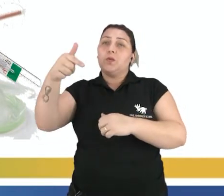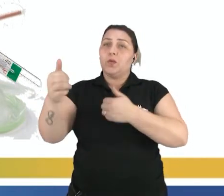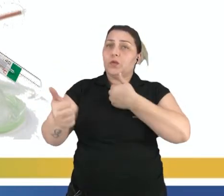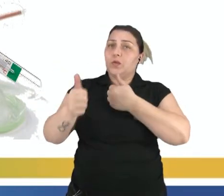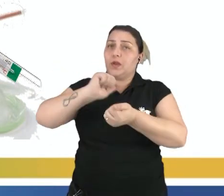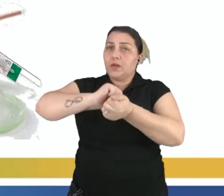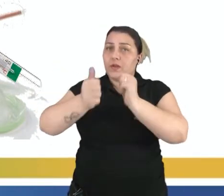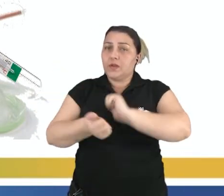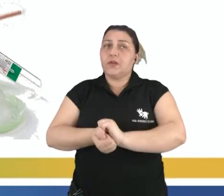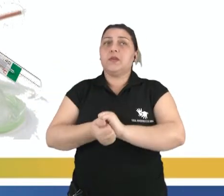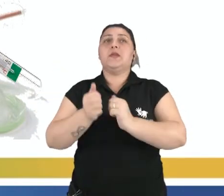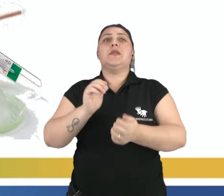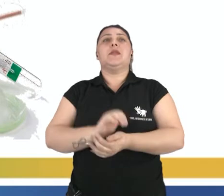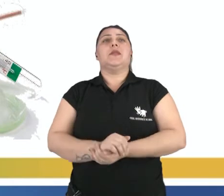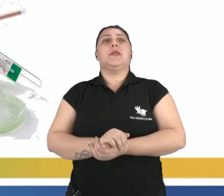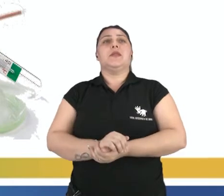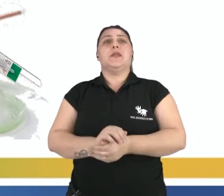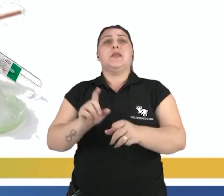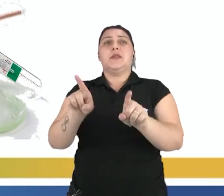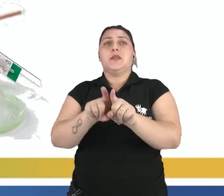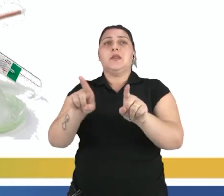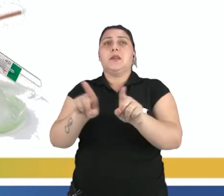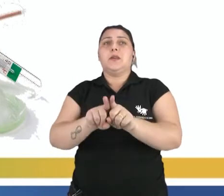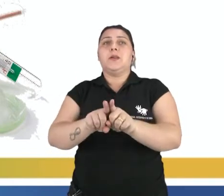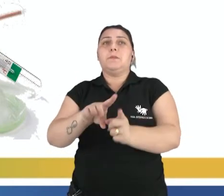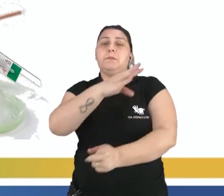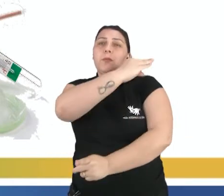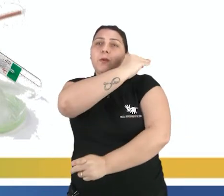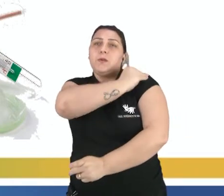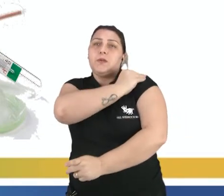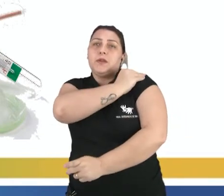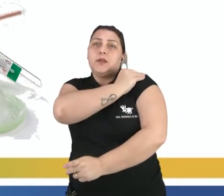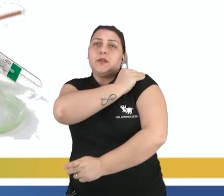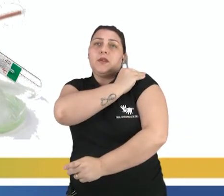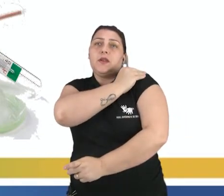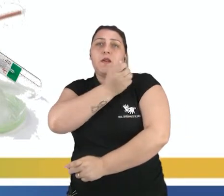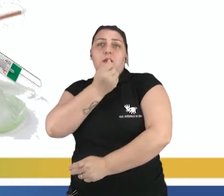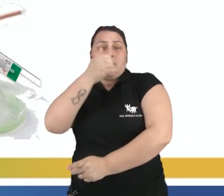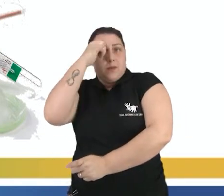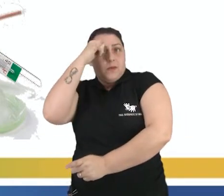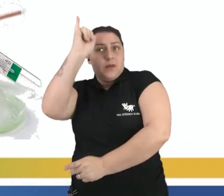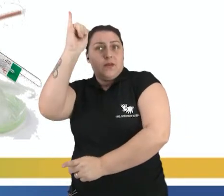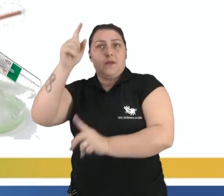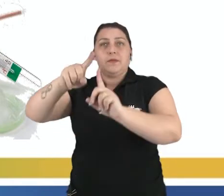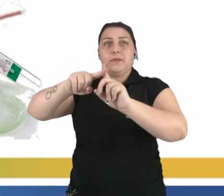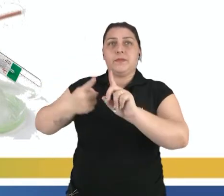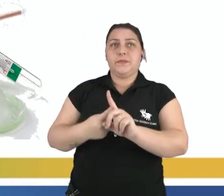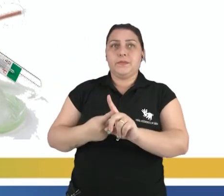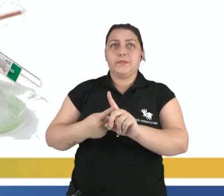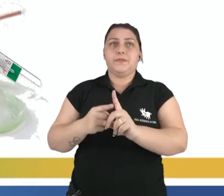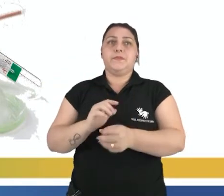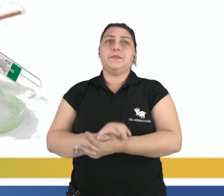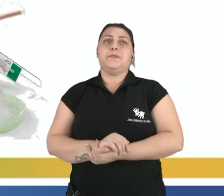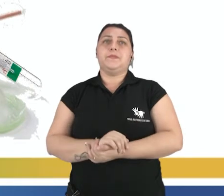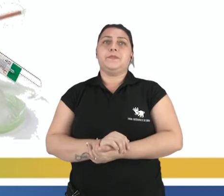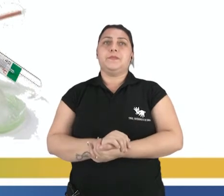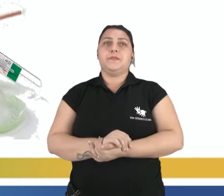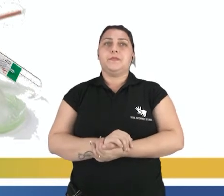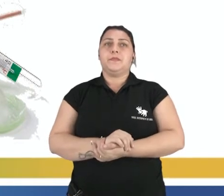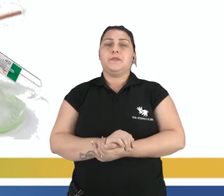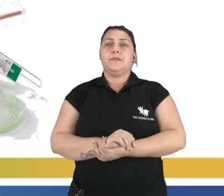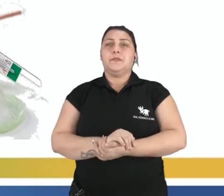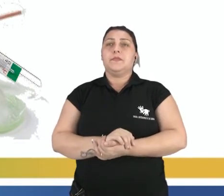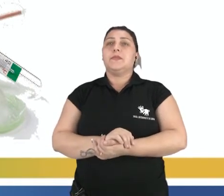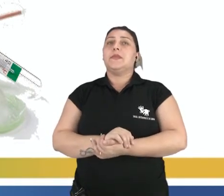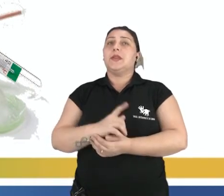outro método contraceptivo e ajuda também a essa proteção contra a gravidez. O adesivo anticoncepcional, que é